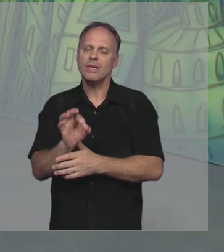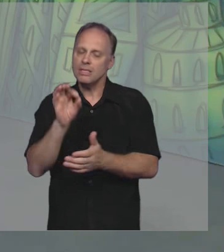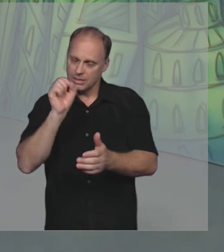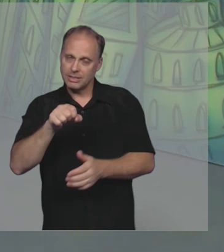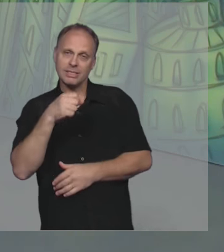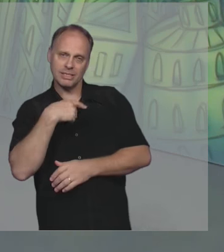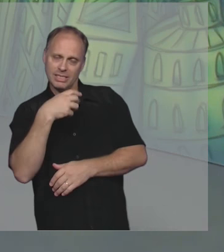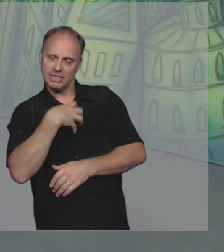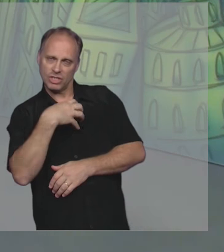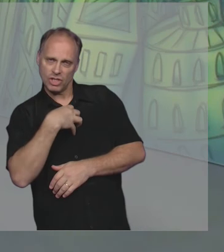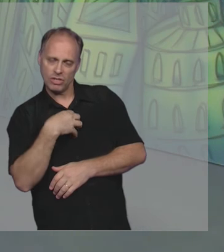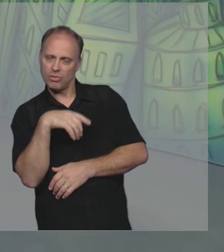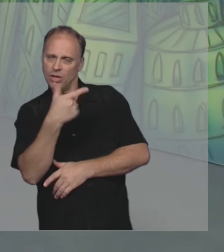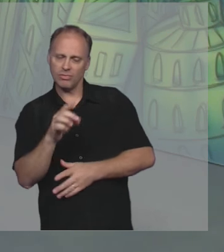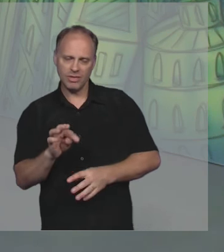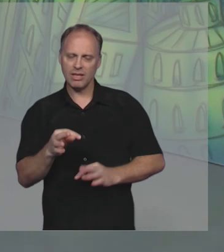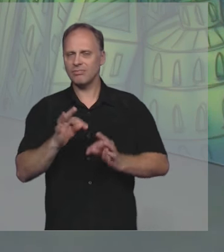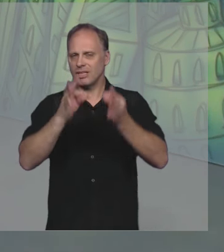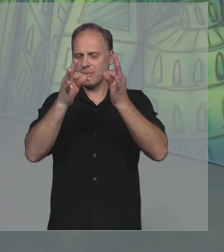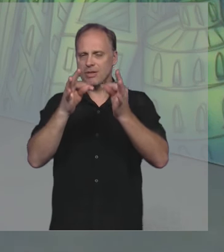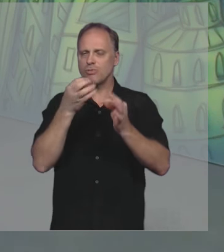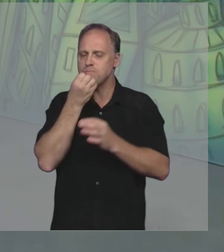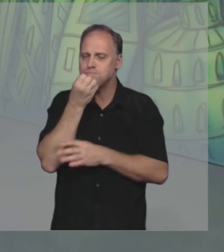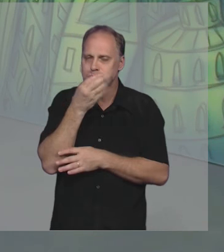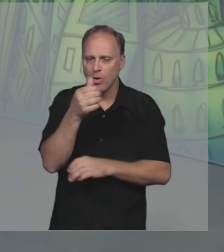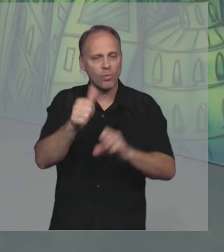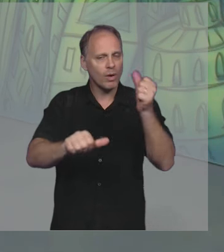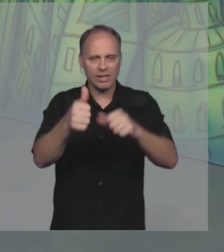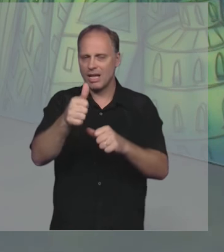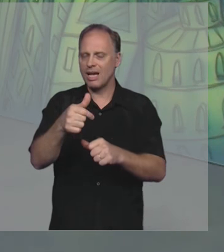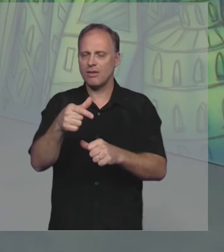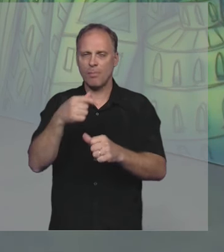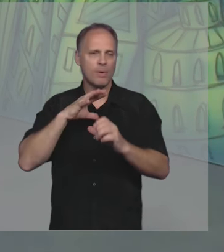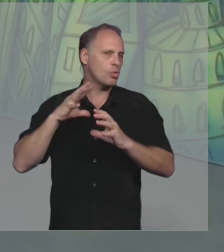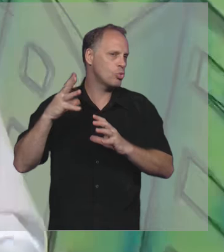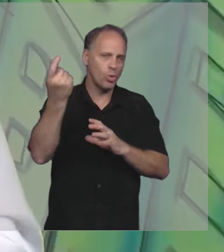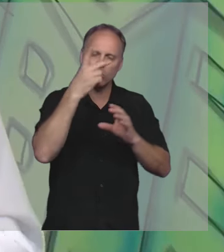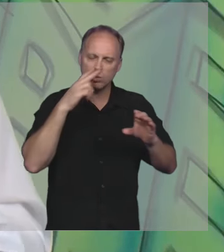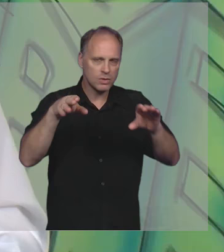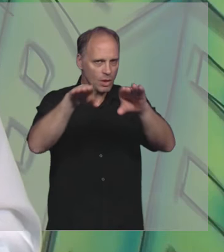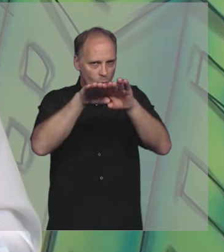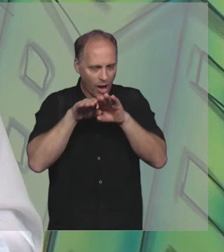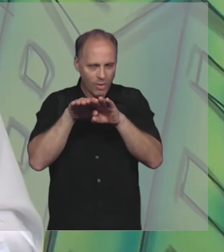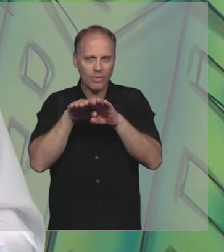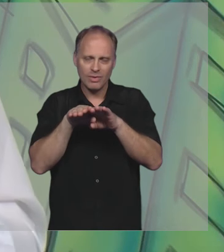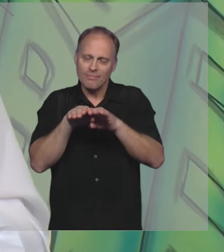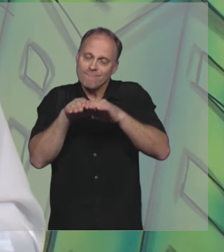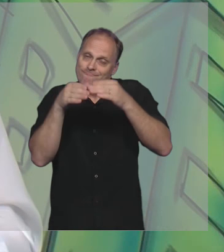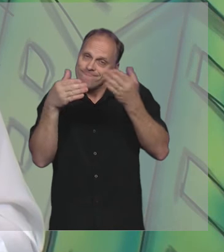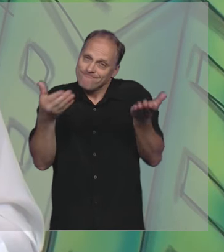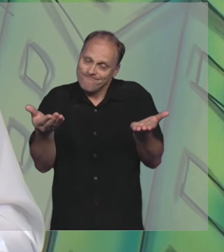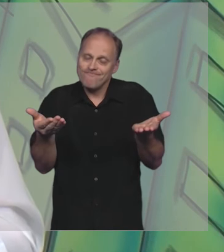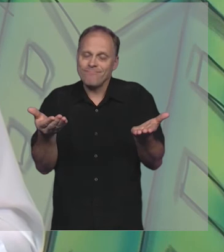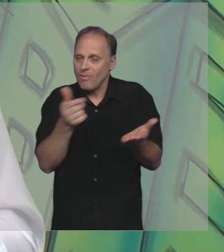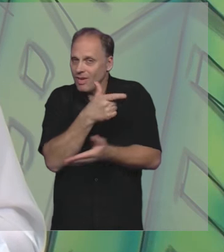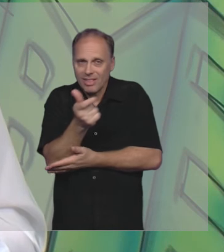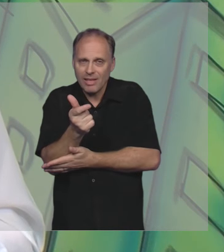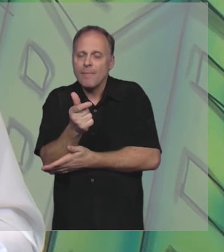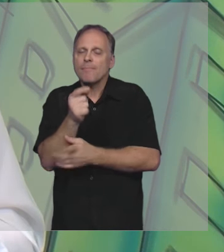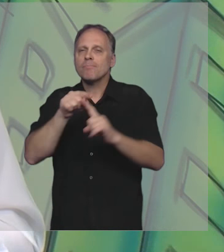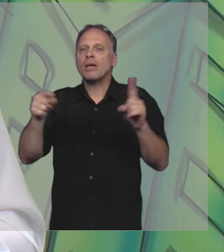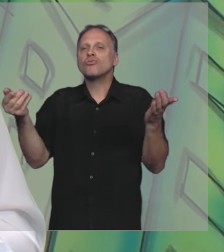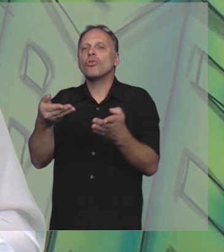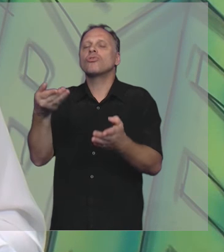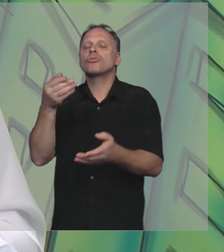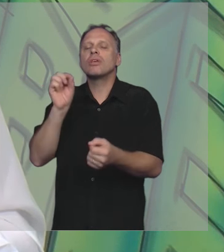sentido de não ter o tratamento indicado e qualitário para todos, a gente vai fazer. Hoje, o que nós vemos? Nós